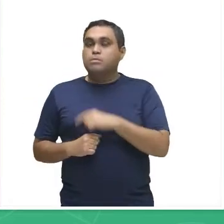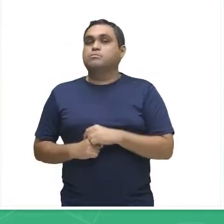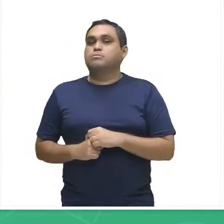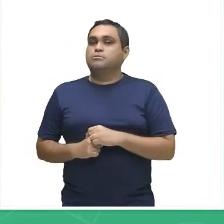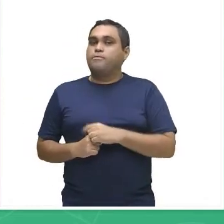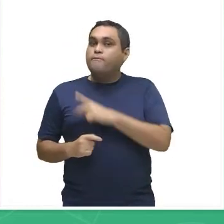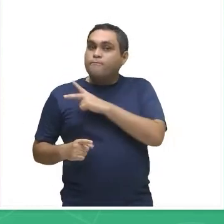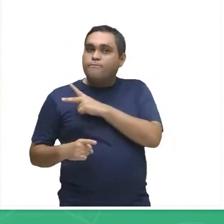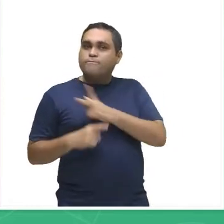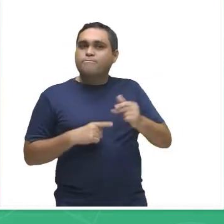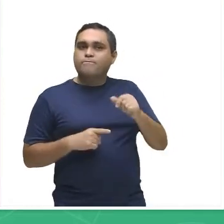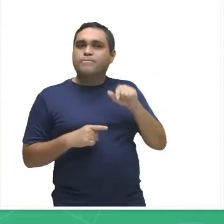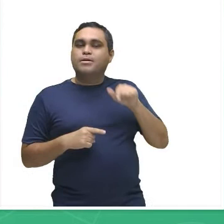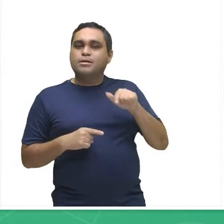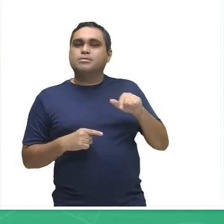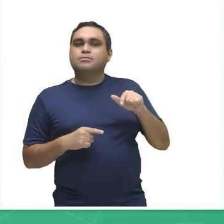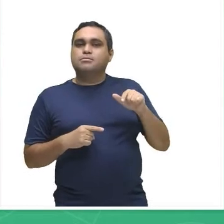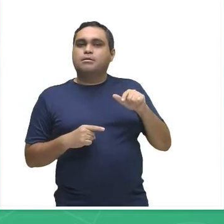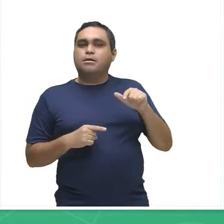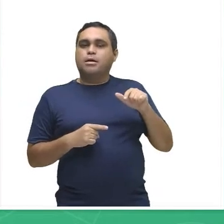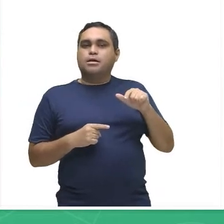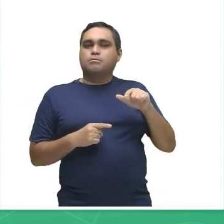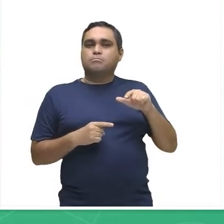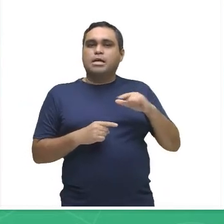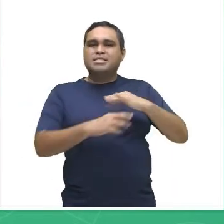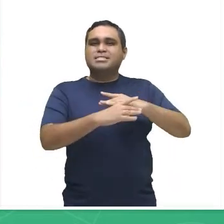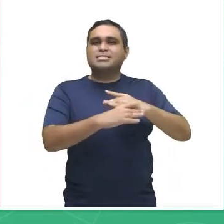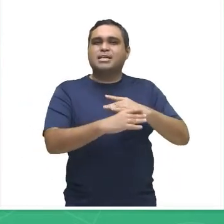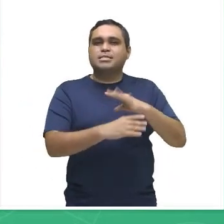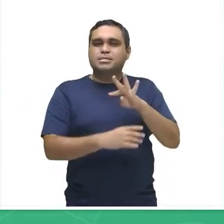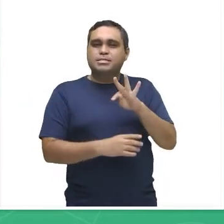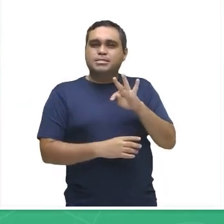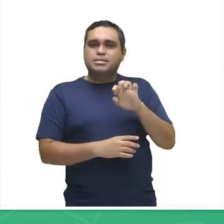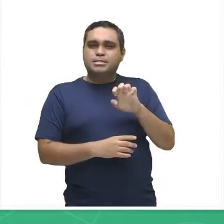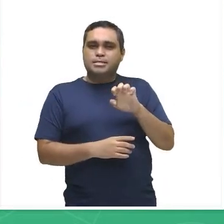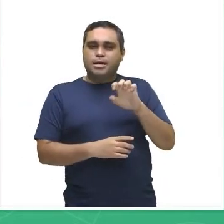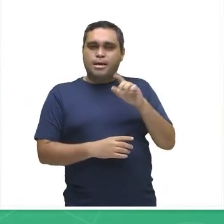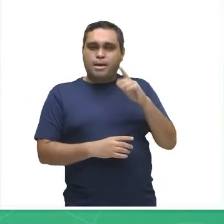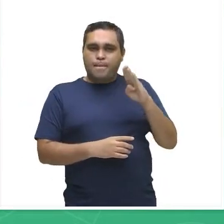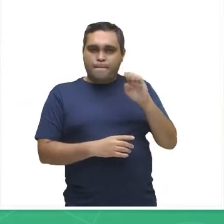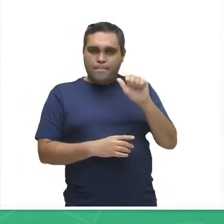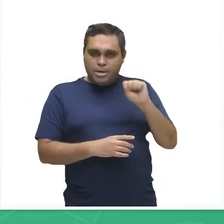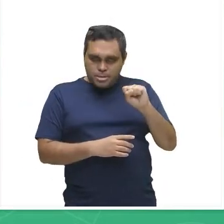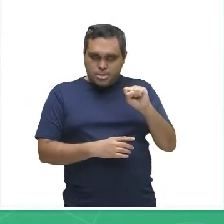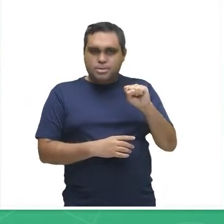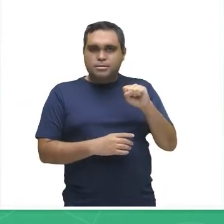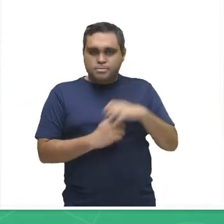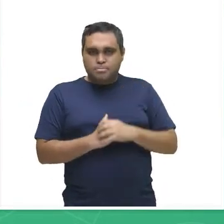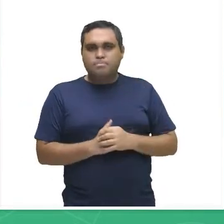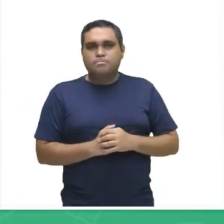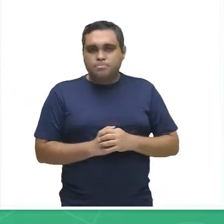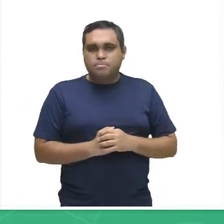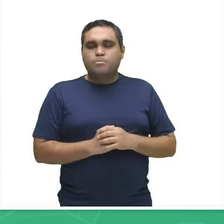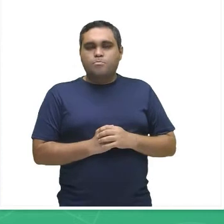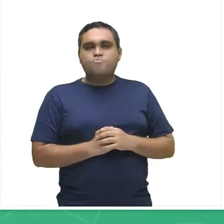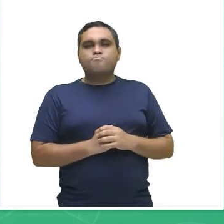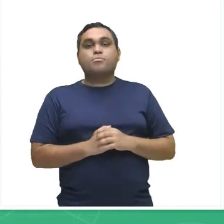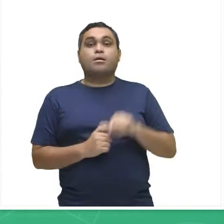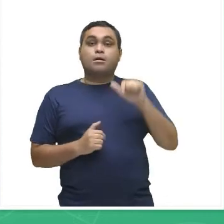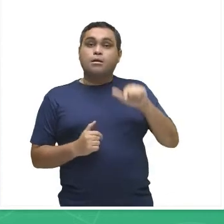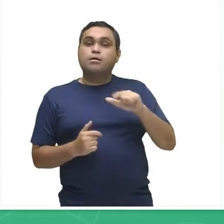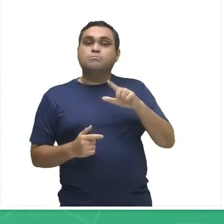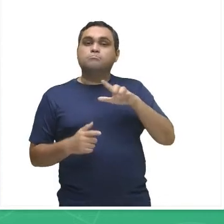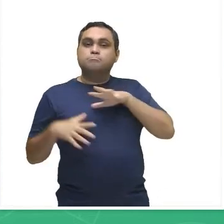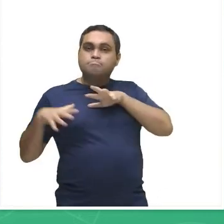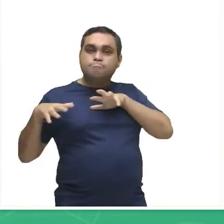vence os exércitos da cidade de Tebas, que tinha vencido já Esparta, né, na Batalha de Queroneia, e conquista, assim,